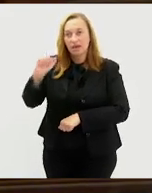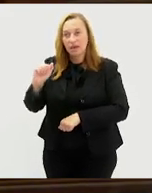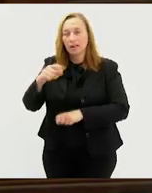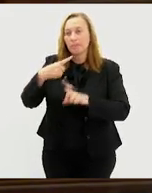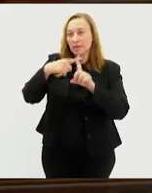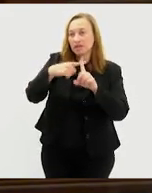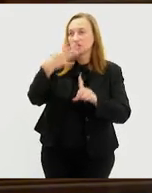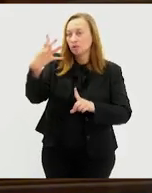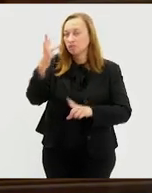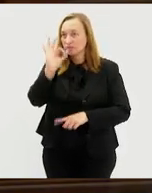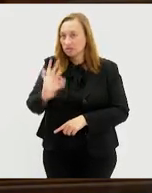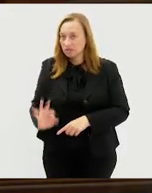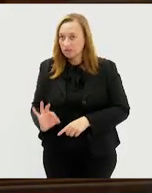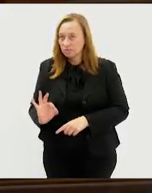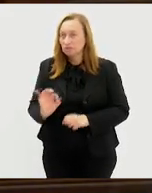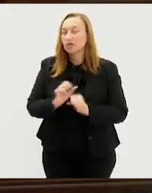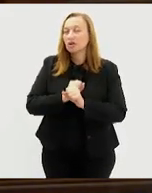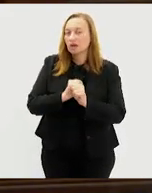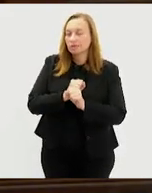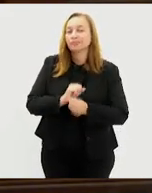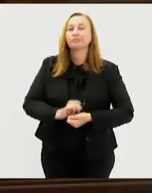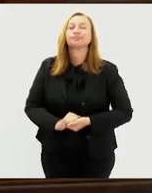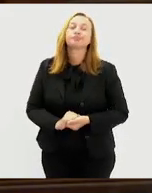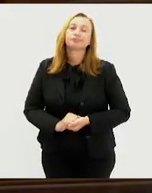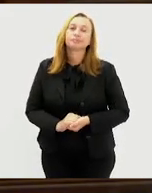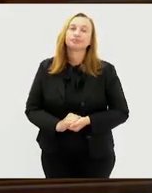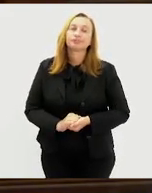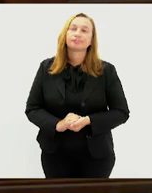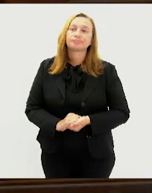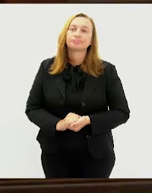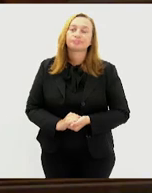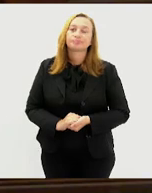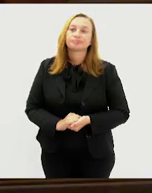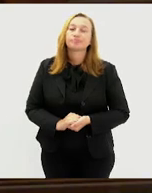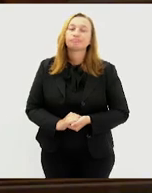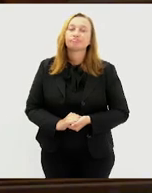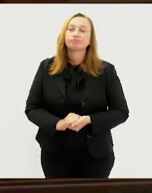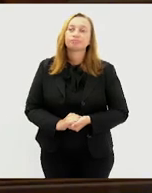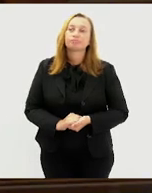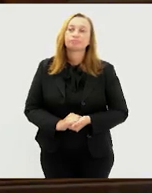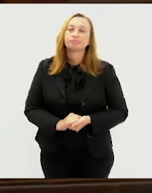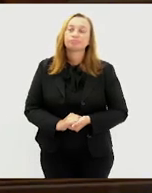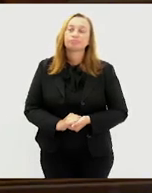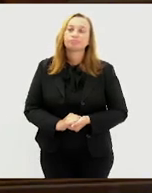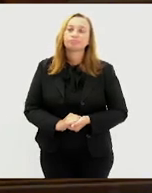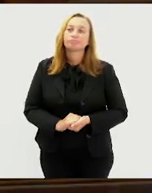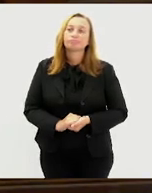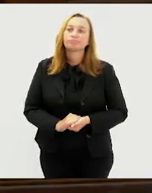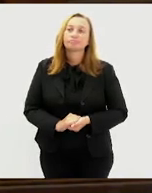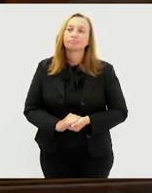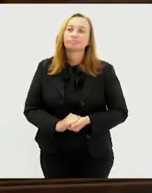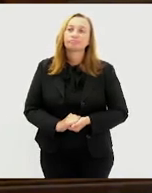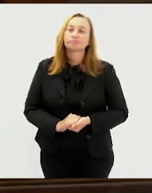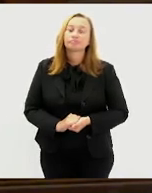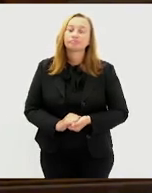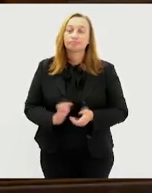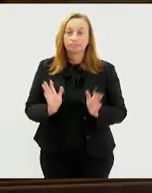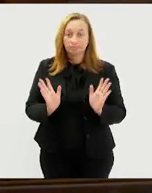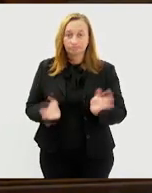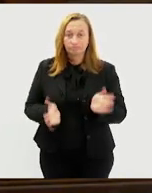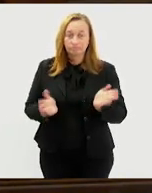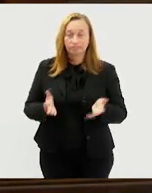4% ao ano e dizia isso Senor Presidente porque hoje